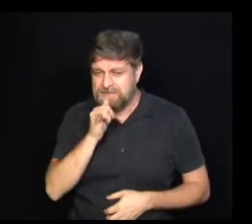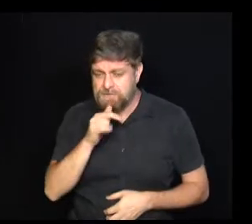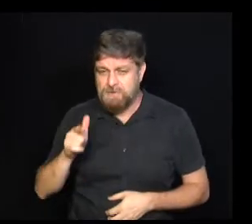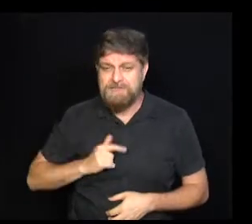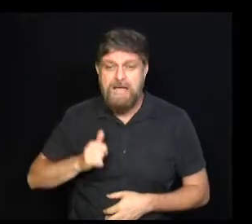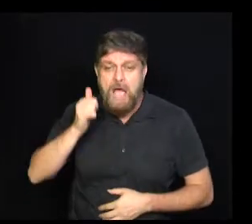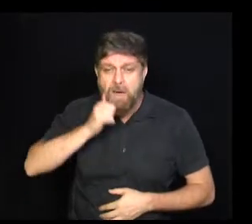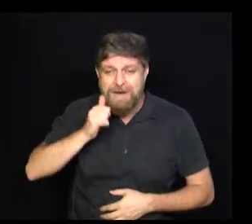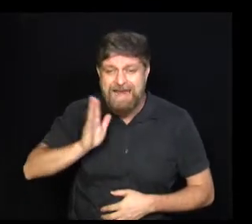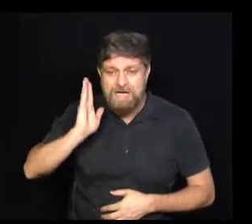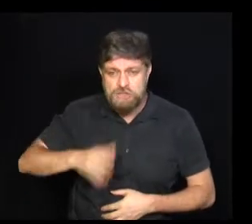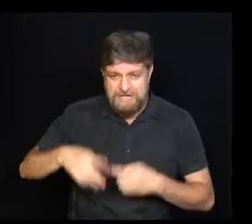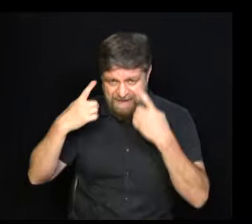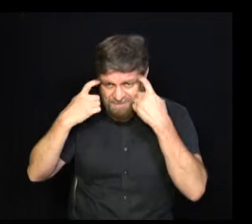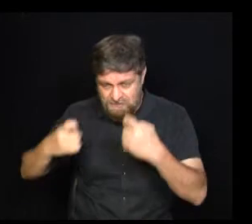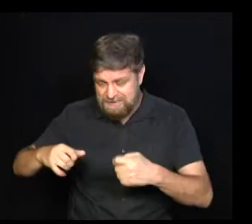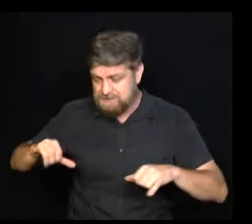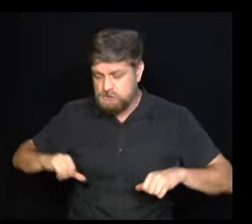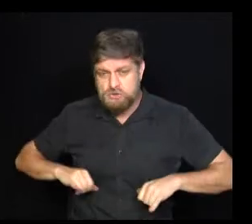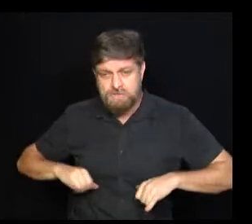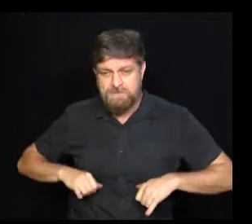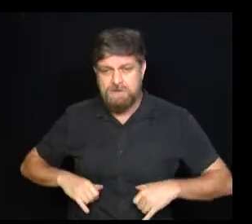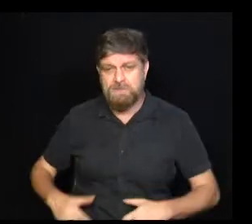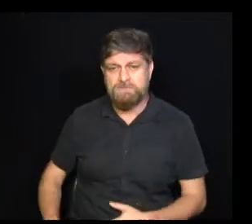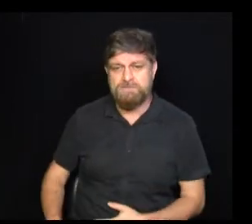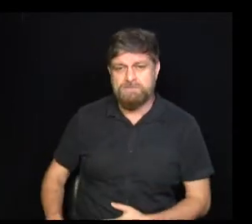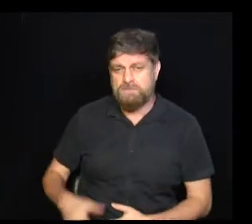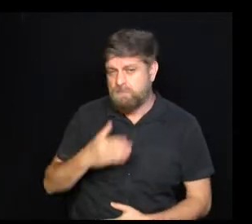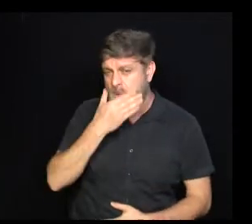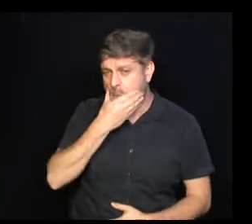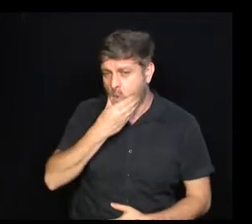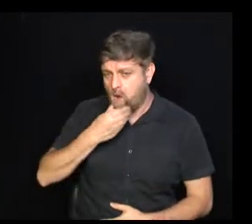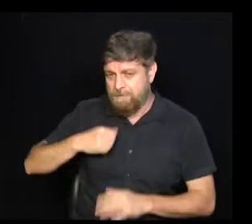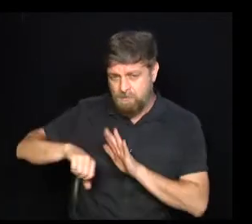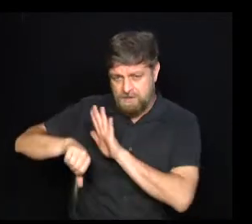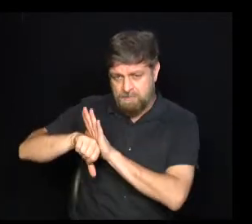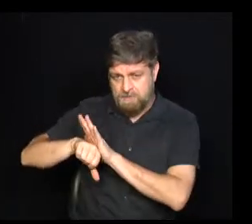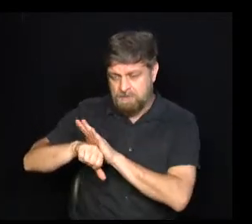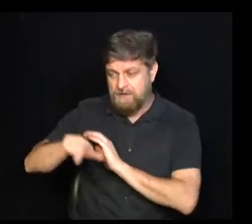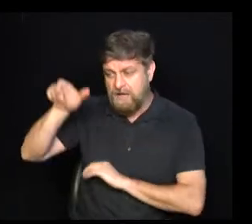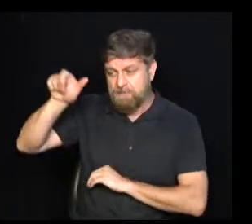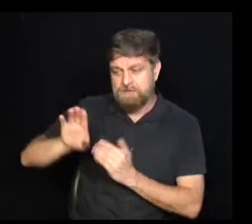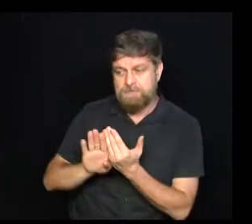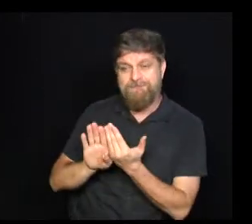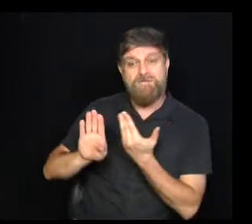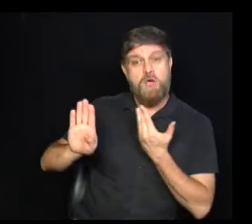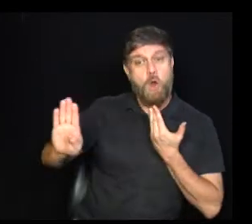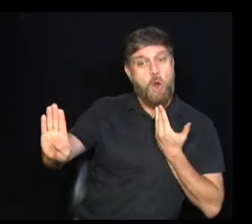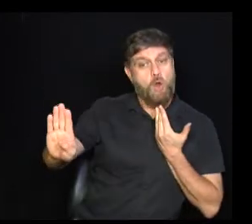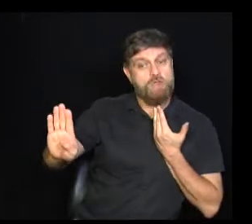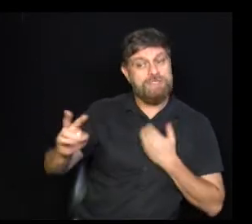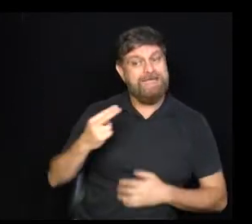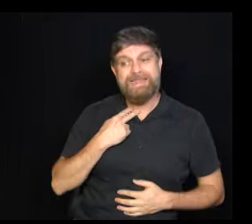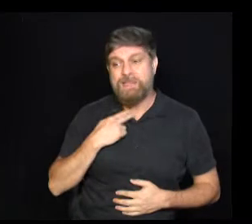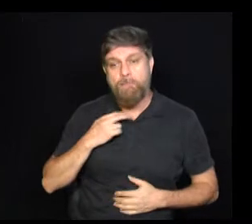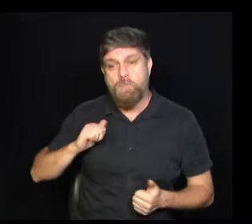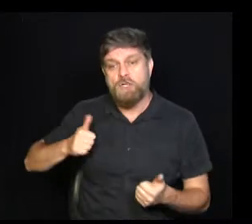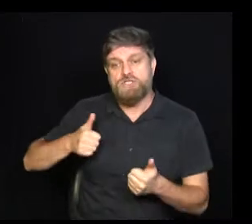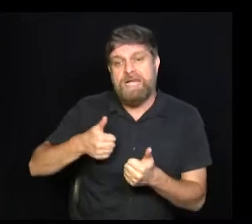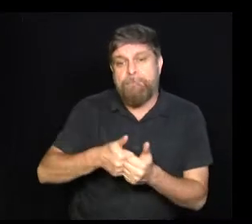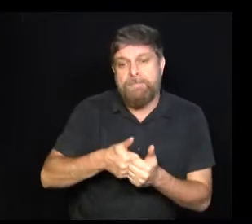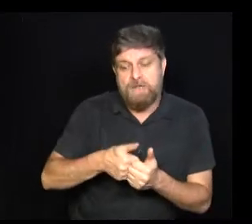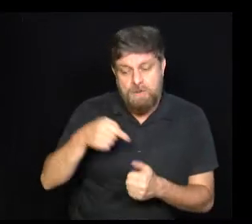a mulheres em situação de violência e que o seu agressor precisa manter certa distância como garantia